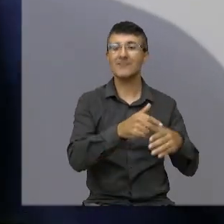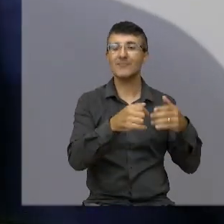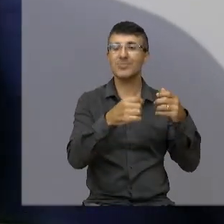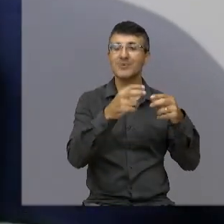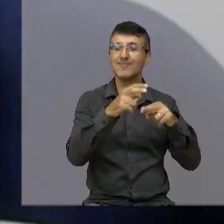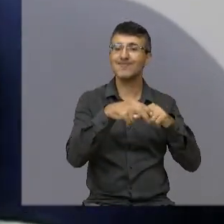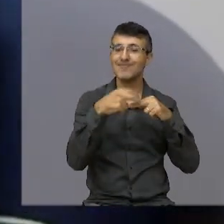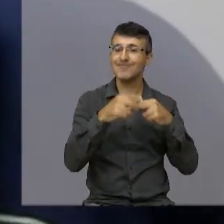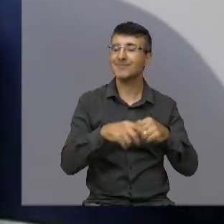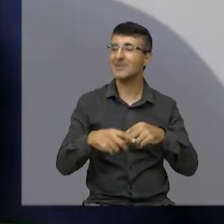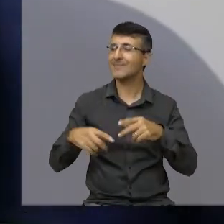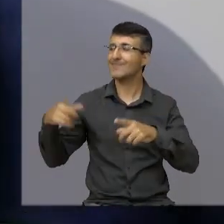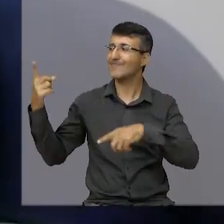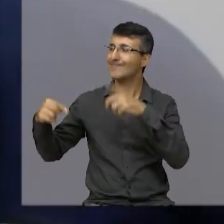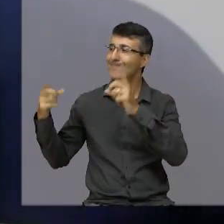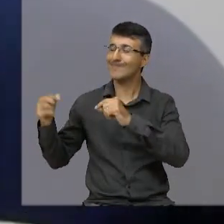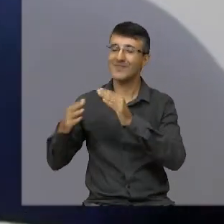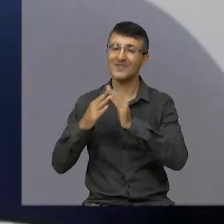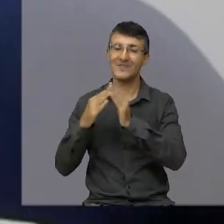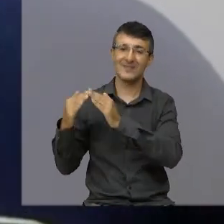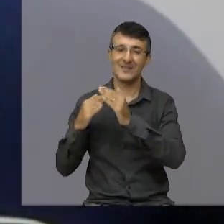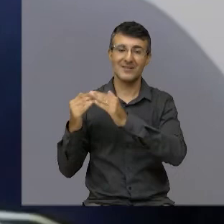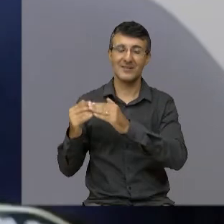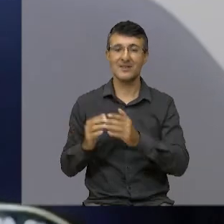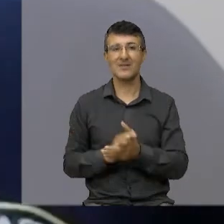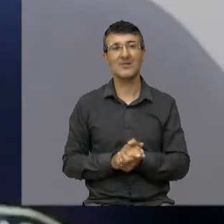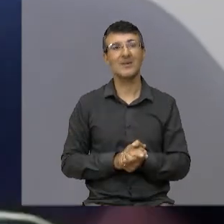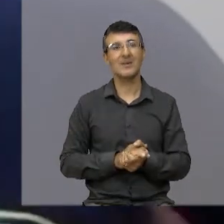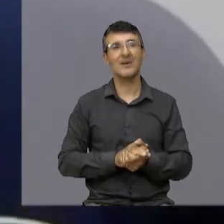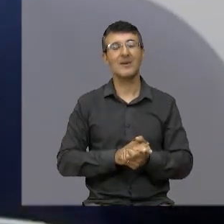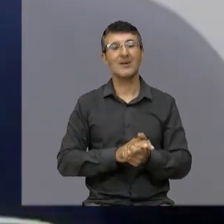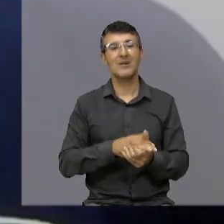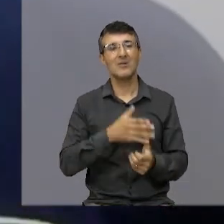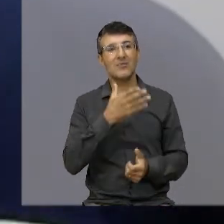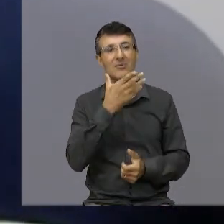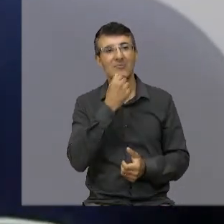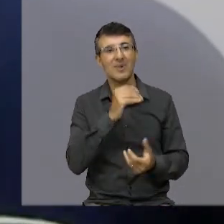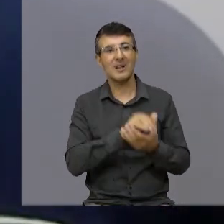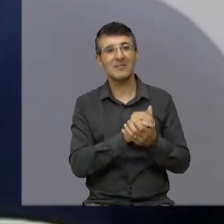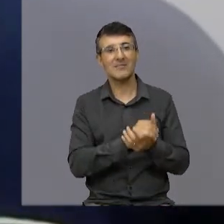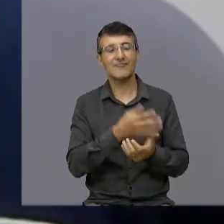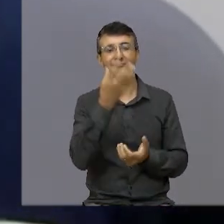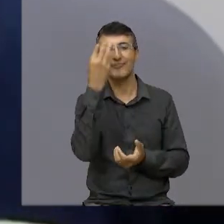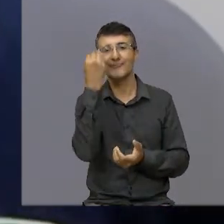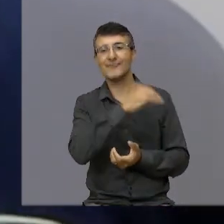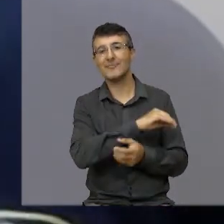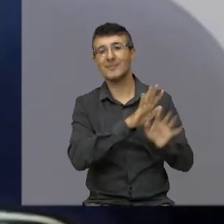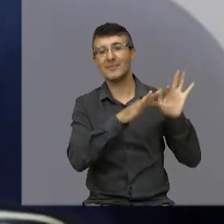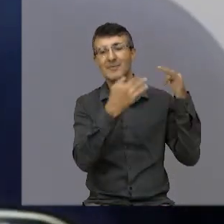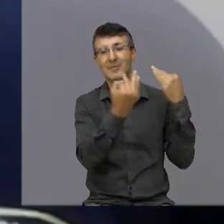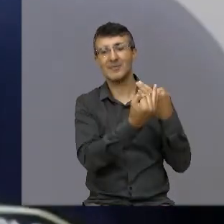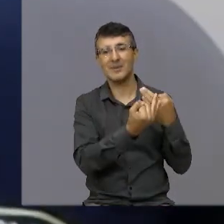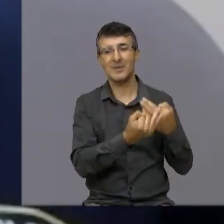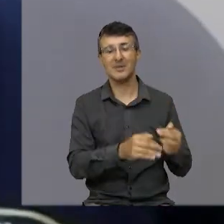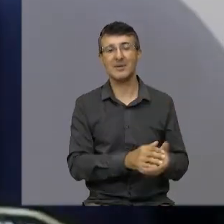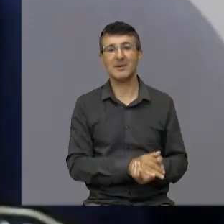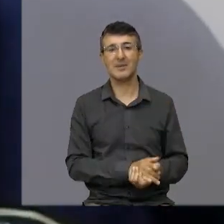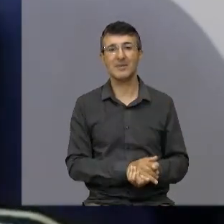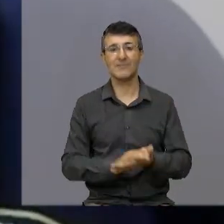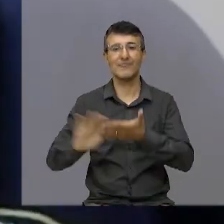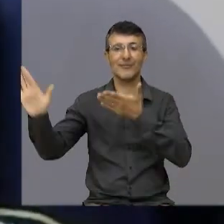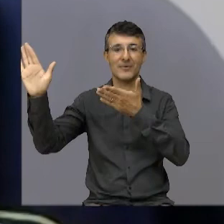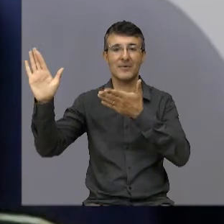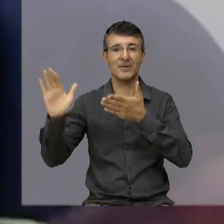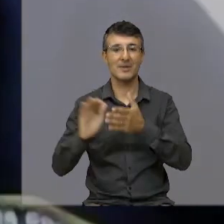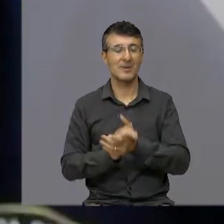de que o marido tinha abandonado a família. Então, algumas das coisas que elas faziam não